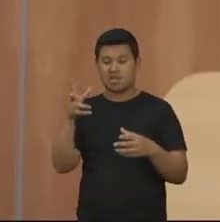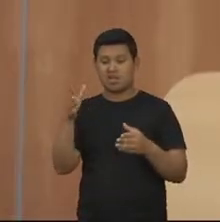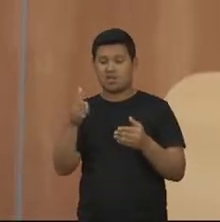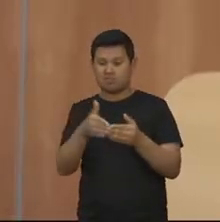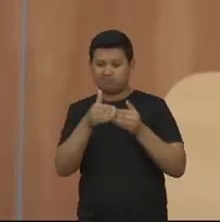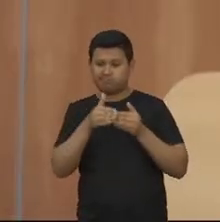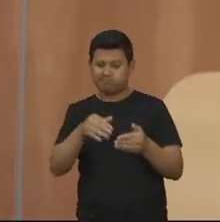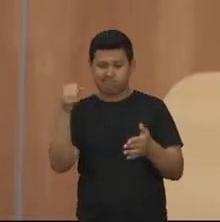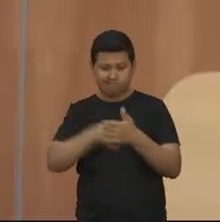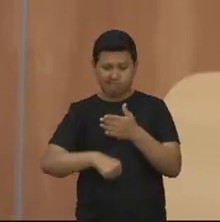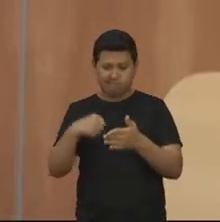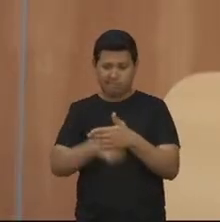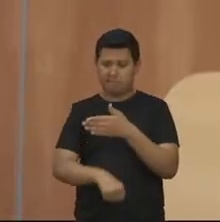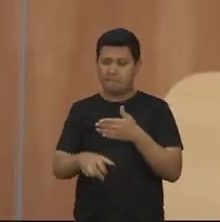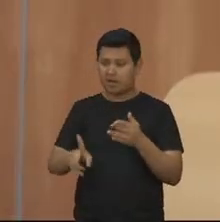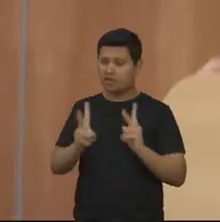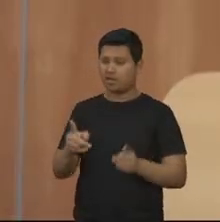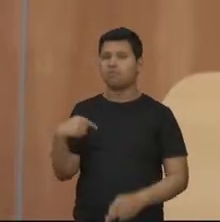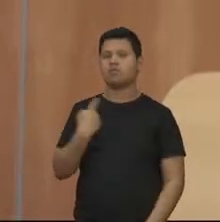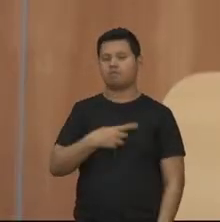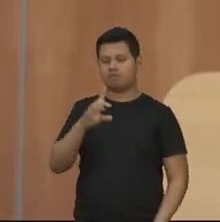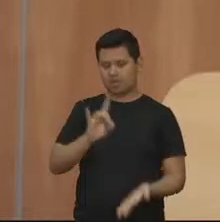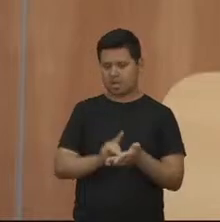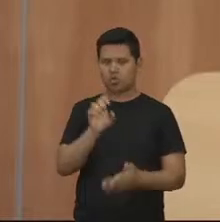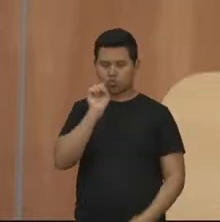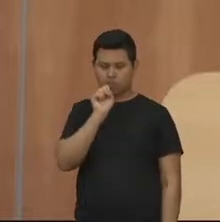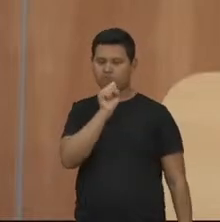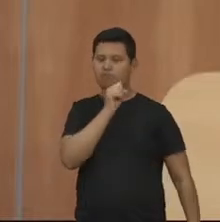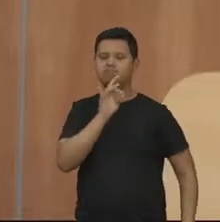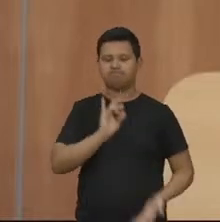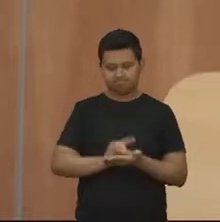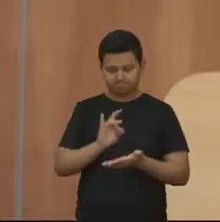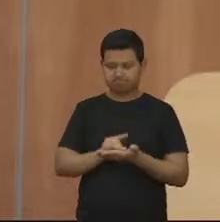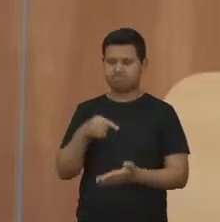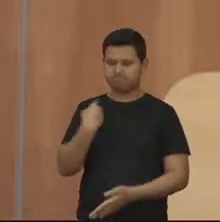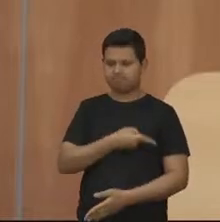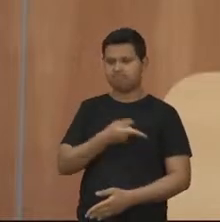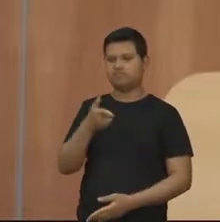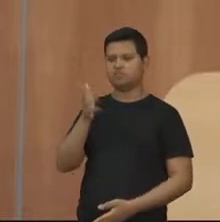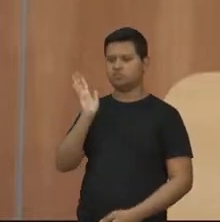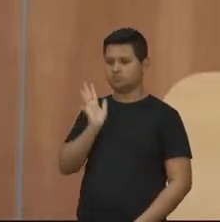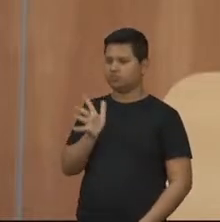ter certeza que a gente vai fazer, como o vereador Silfarne também está fazendo. A gente vai